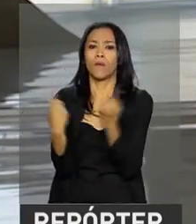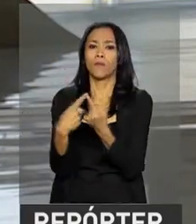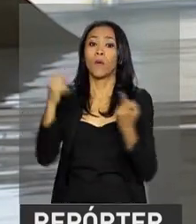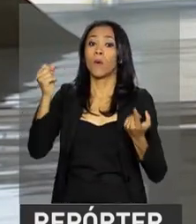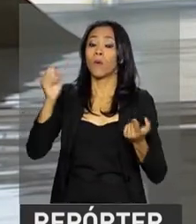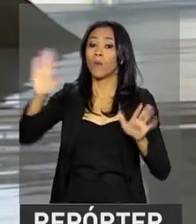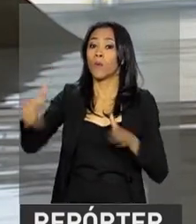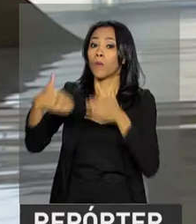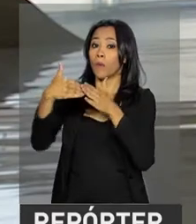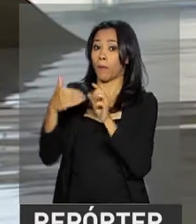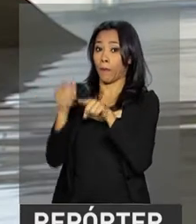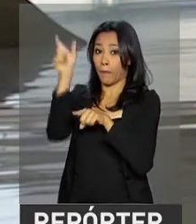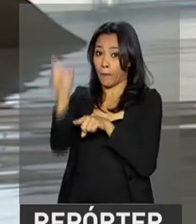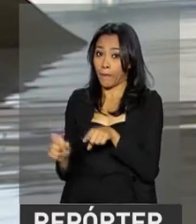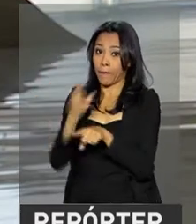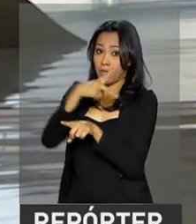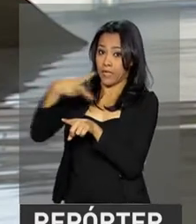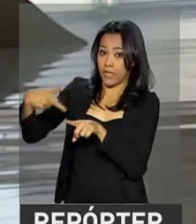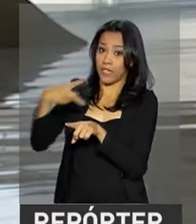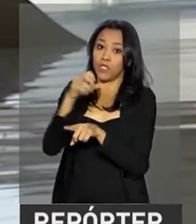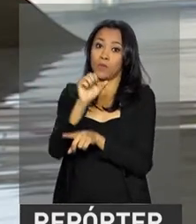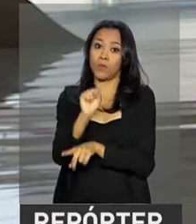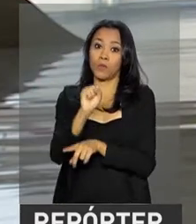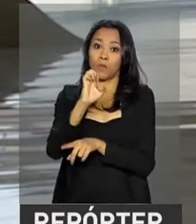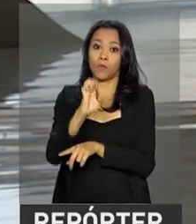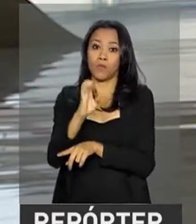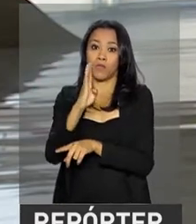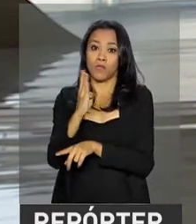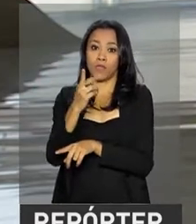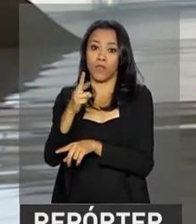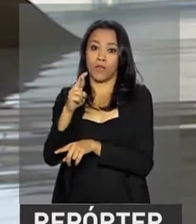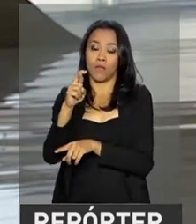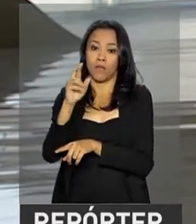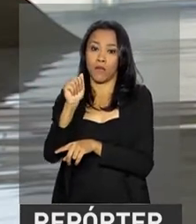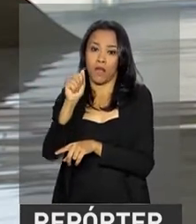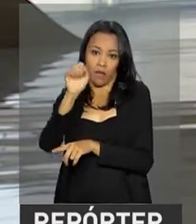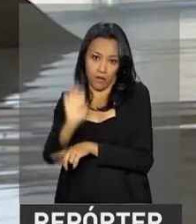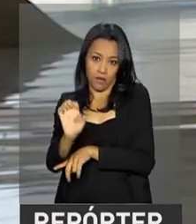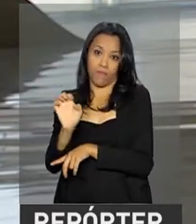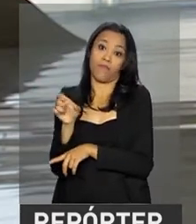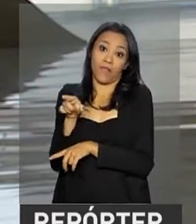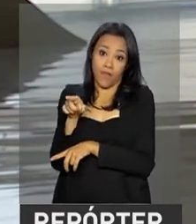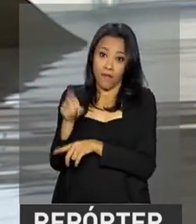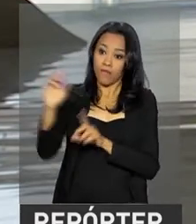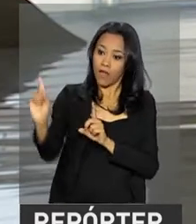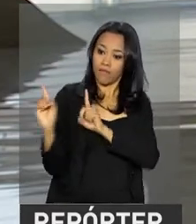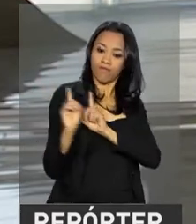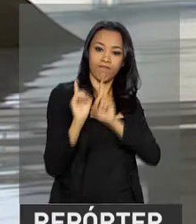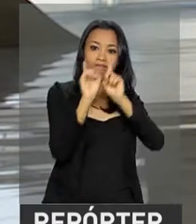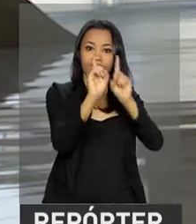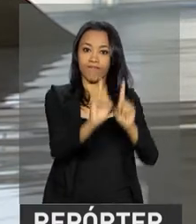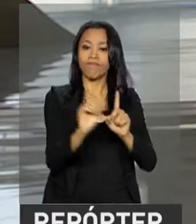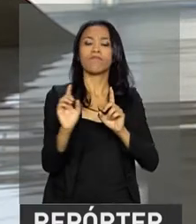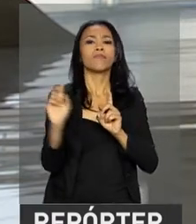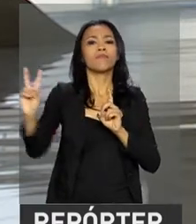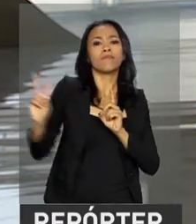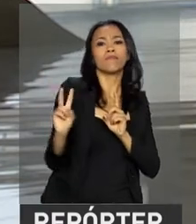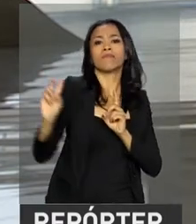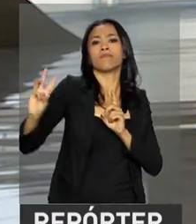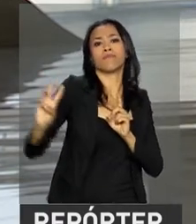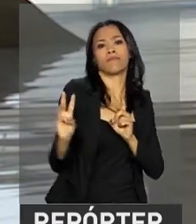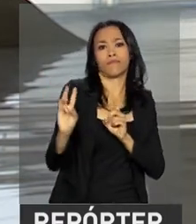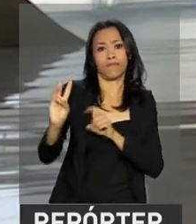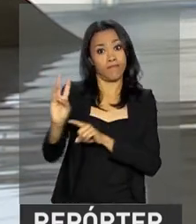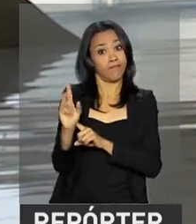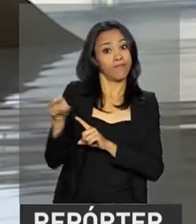do do sebrae nacional guilherme afif domingos que vai estar acompanhado com membros da união